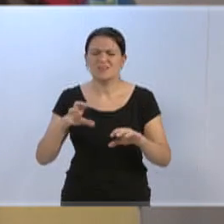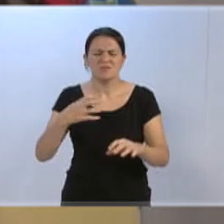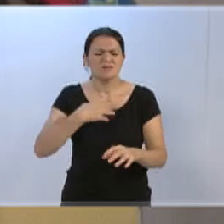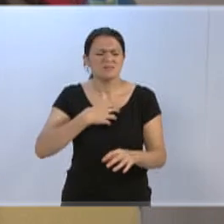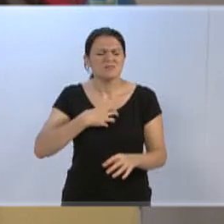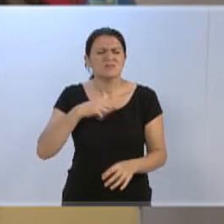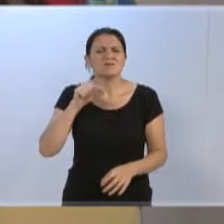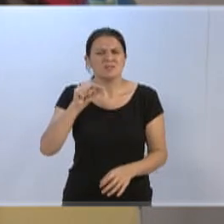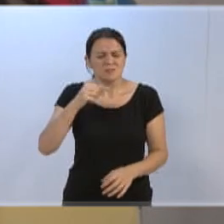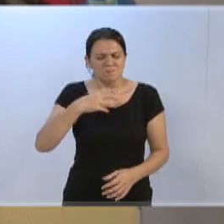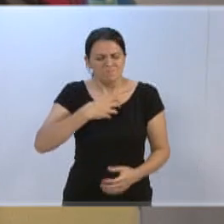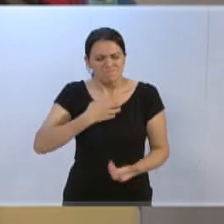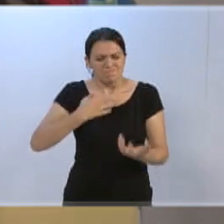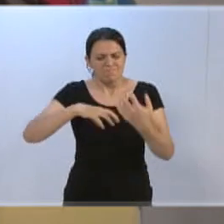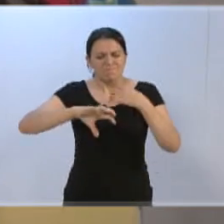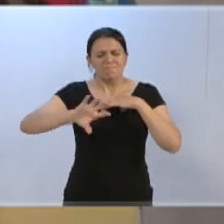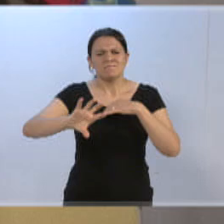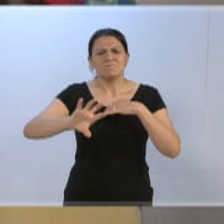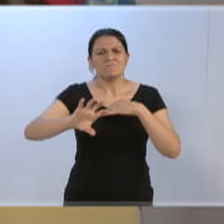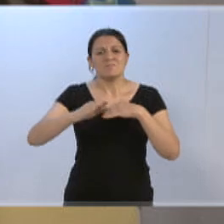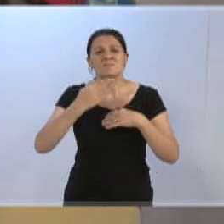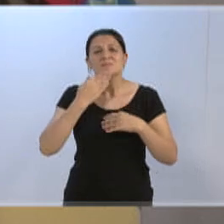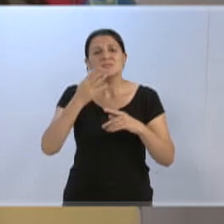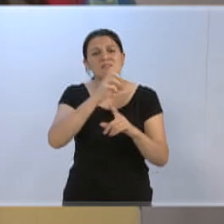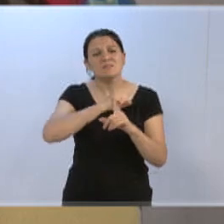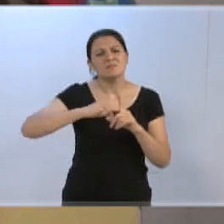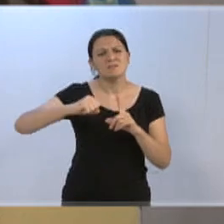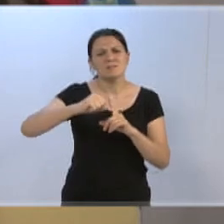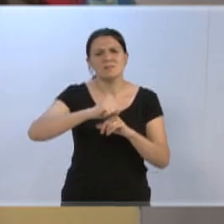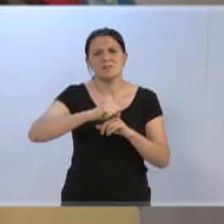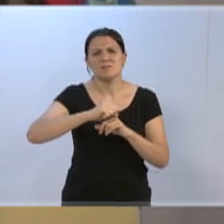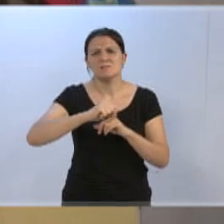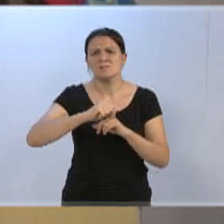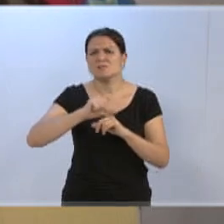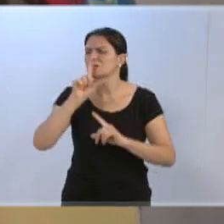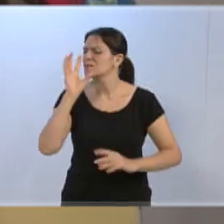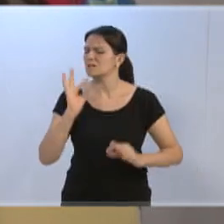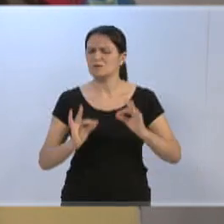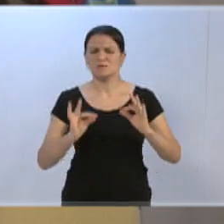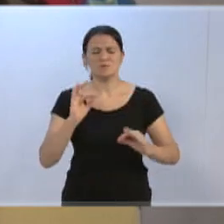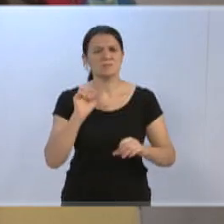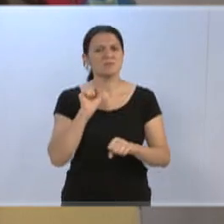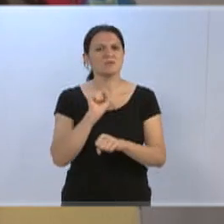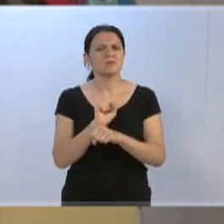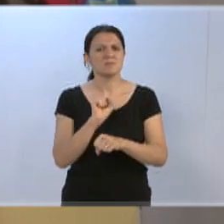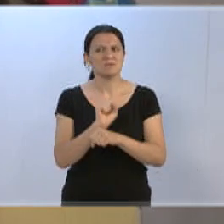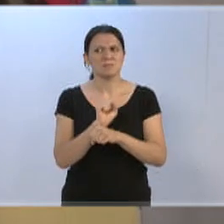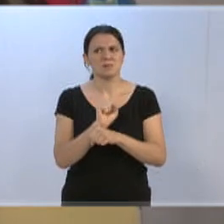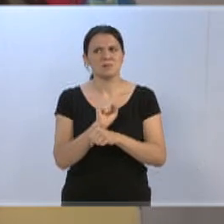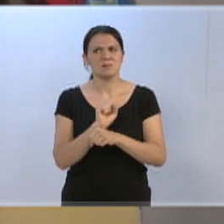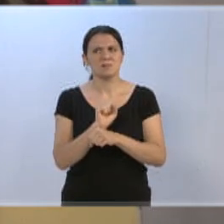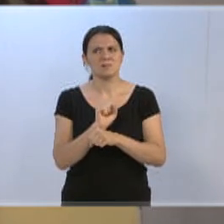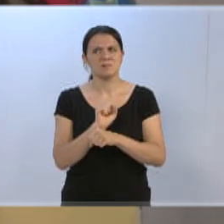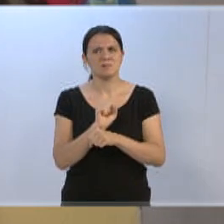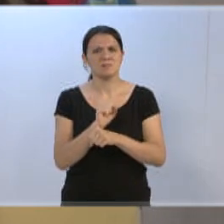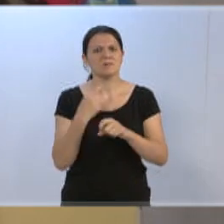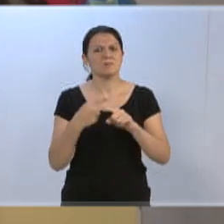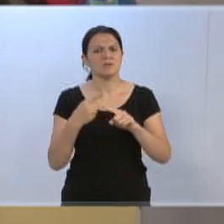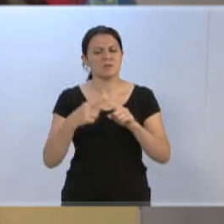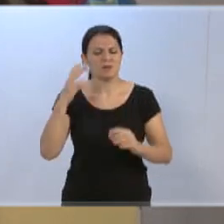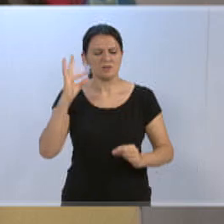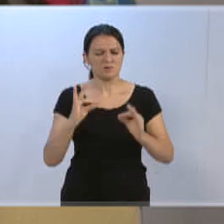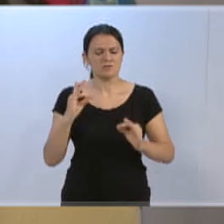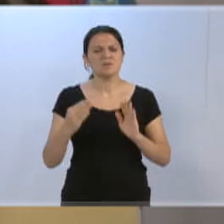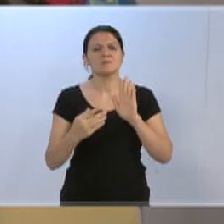estou passando. Eu quero pedir à sociedade que não julgue. Espere um pouco, que mediante a justiça as provas